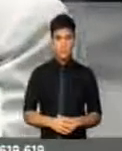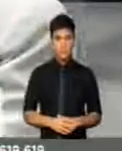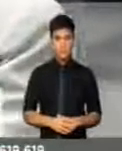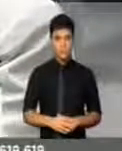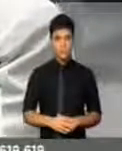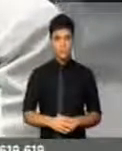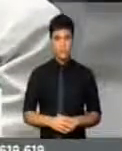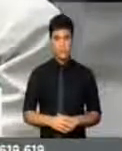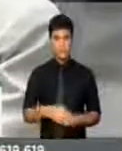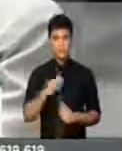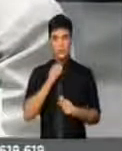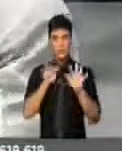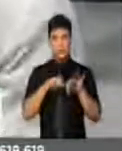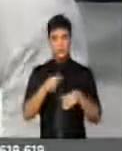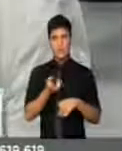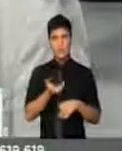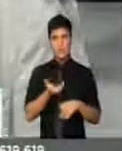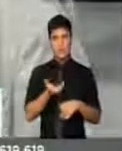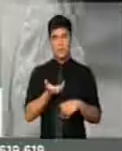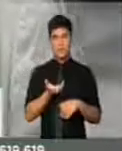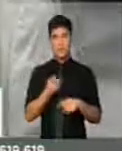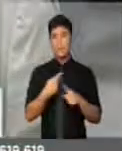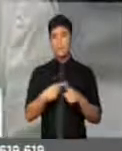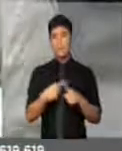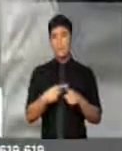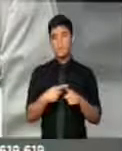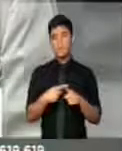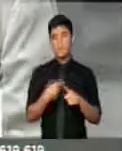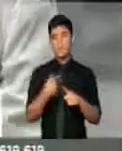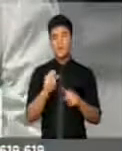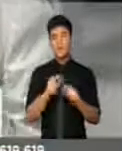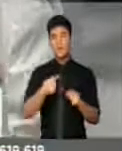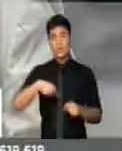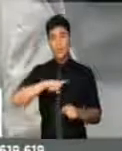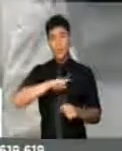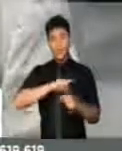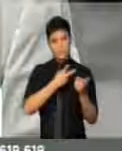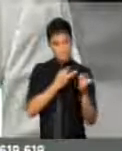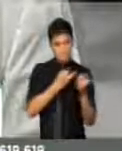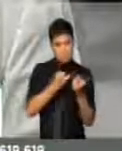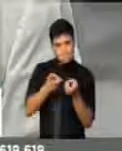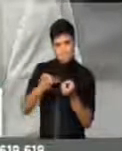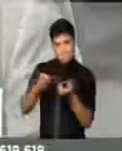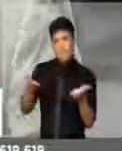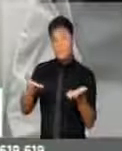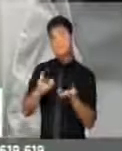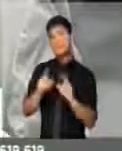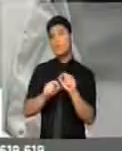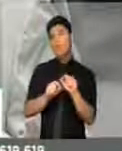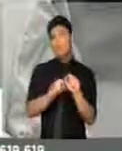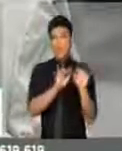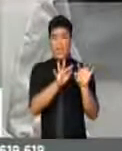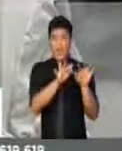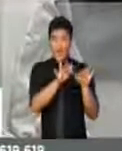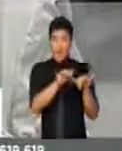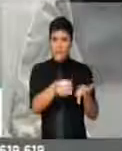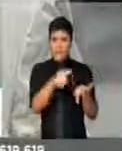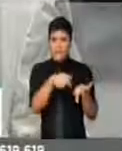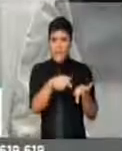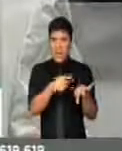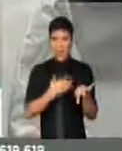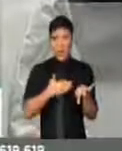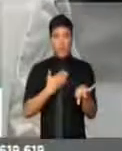Quem foi encerrar, senhor presidente, agradecendo? Daí porque o que nós estamos vendo aqui é um final que não surpreende a